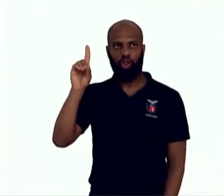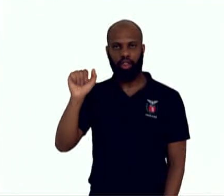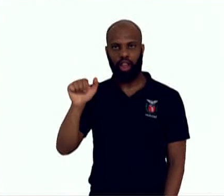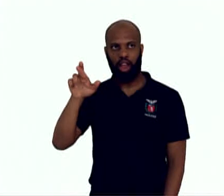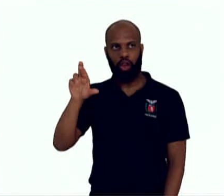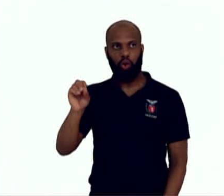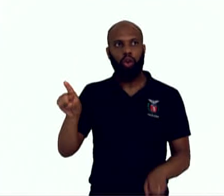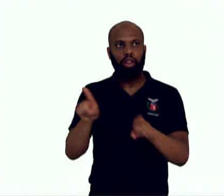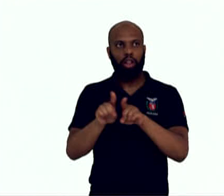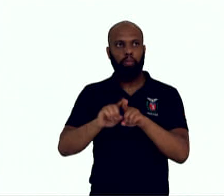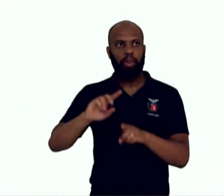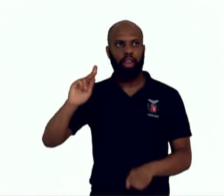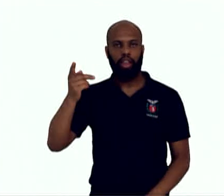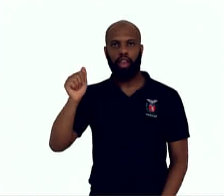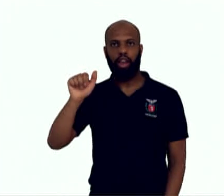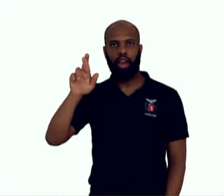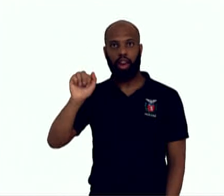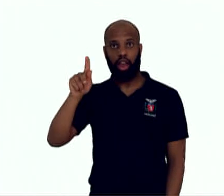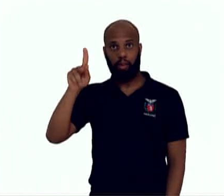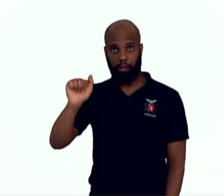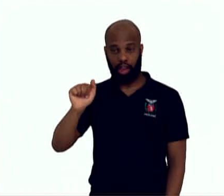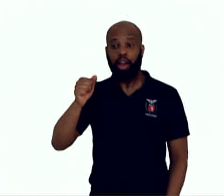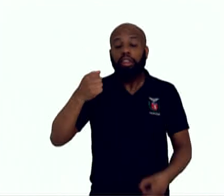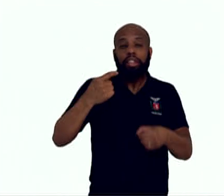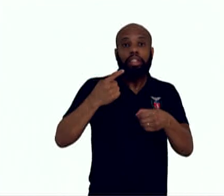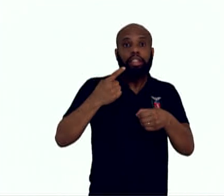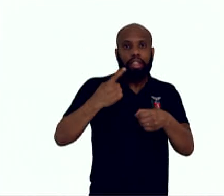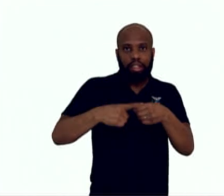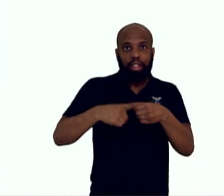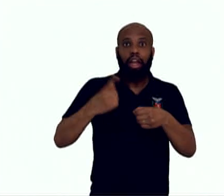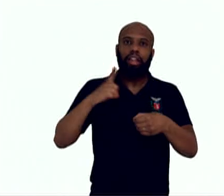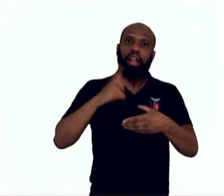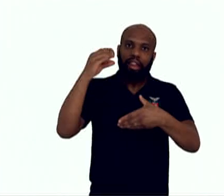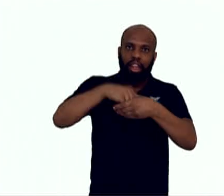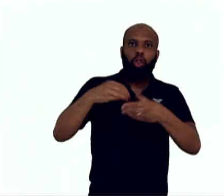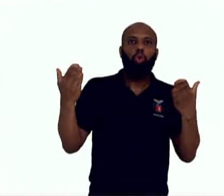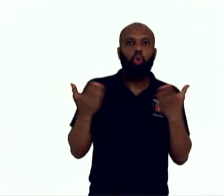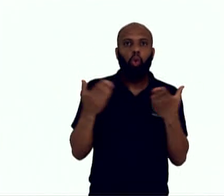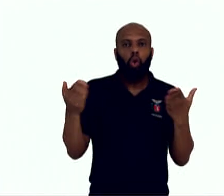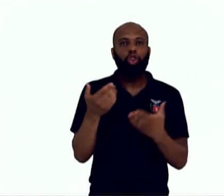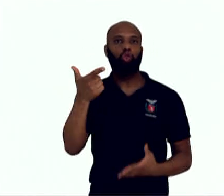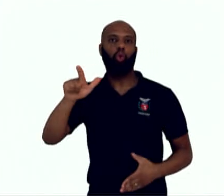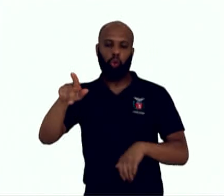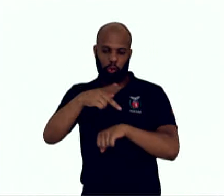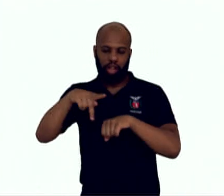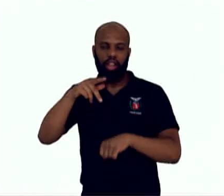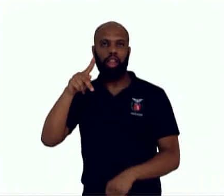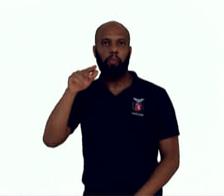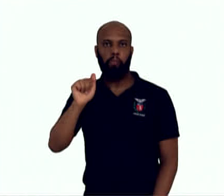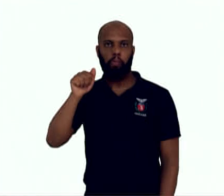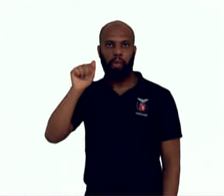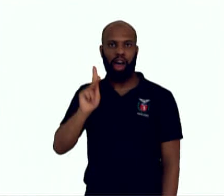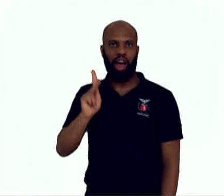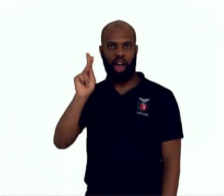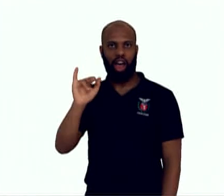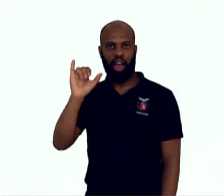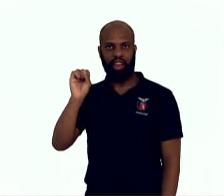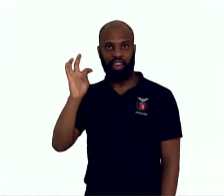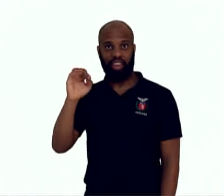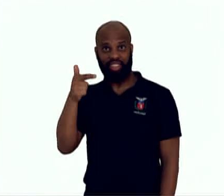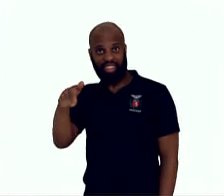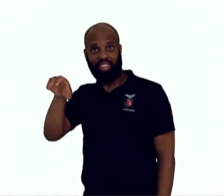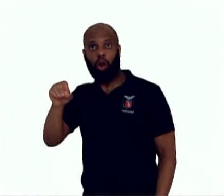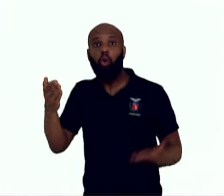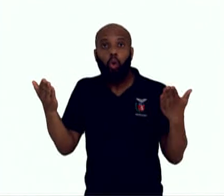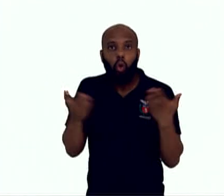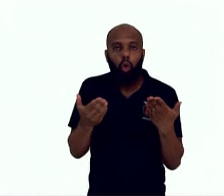essa civilização indiana, eles estão no Paquistão. É um ponto até nós se localizarmos. Hoje seria o Paquistão.